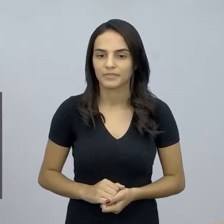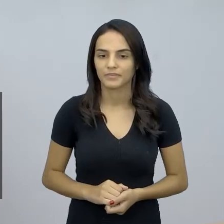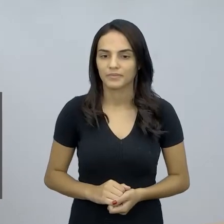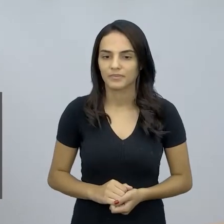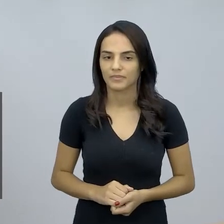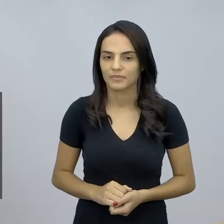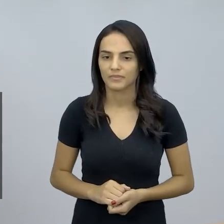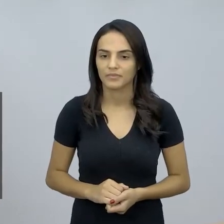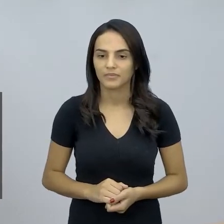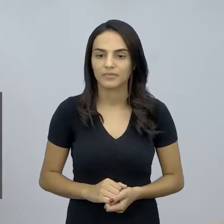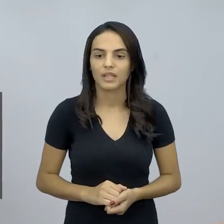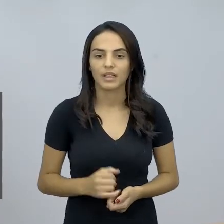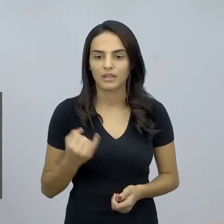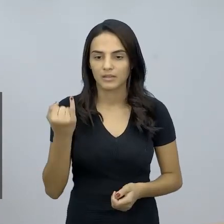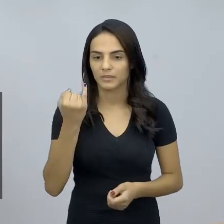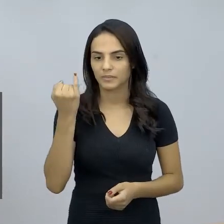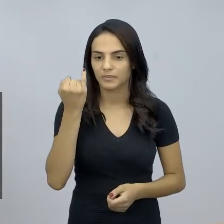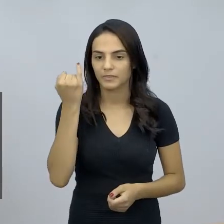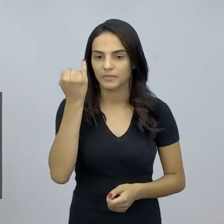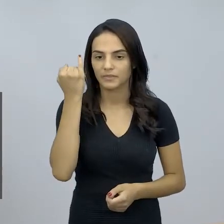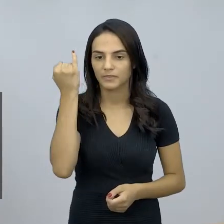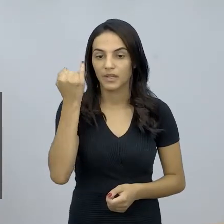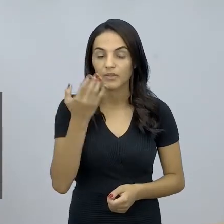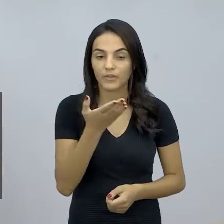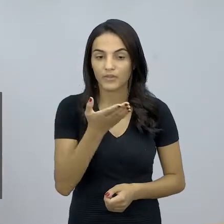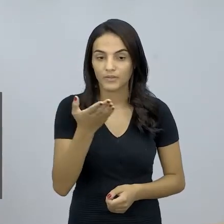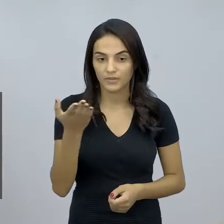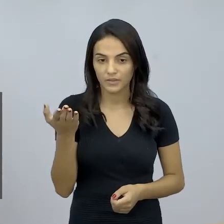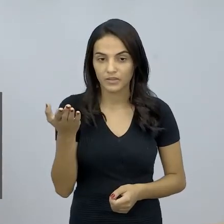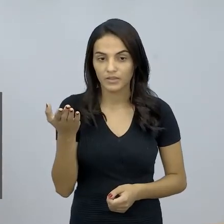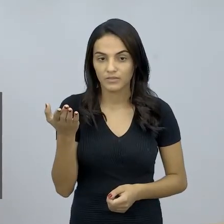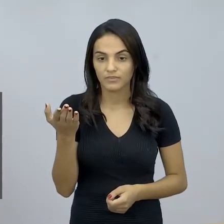Então, isso é importante. E vocês